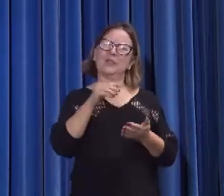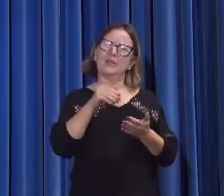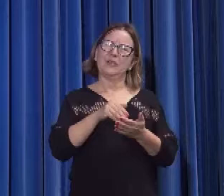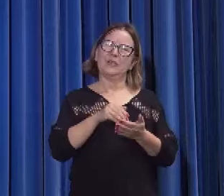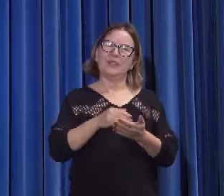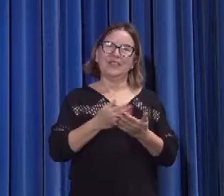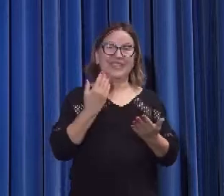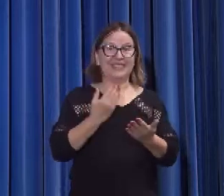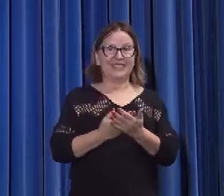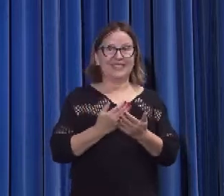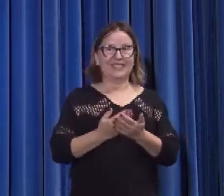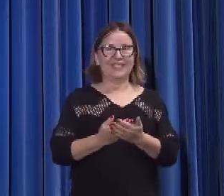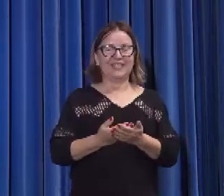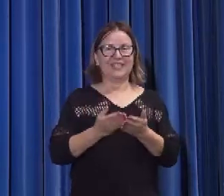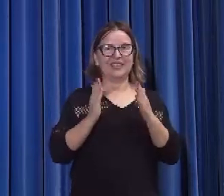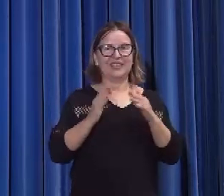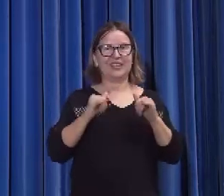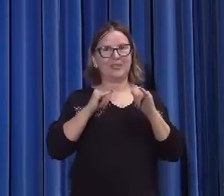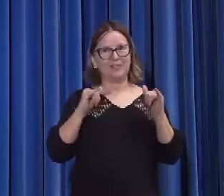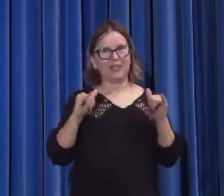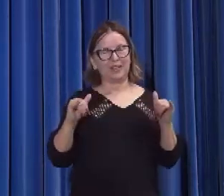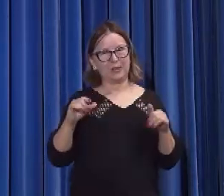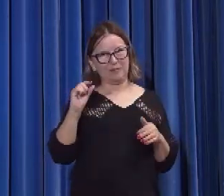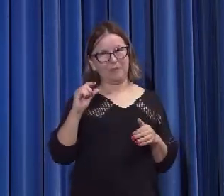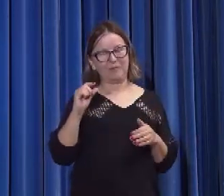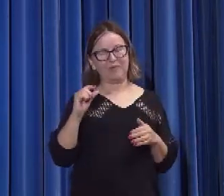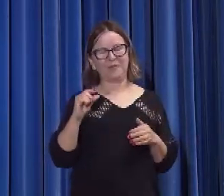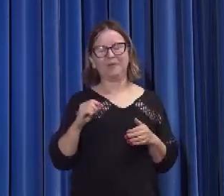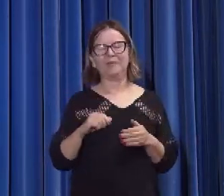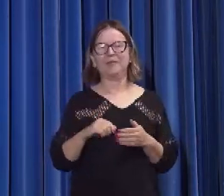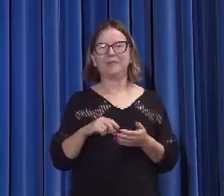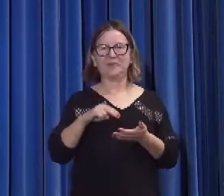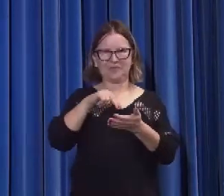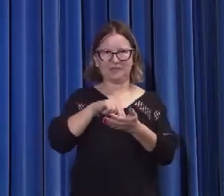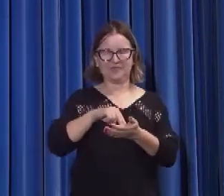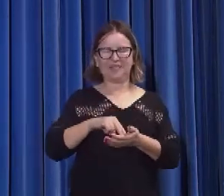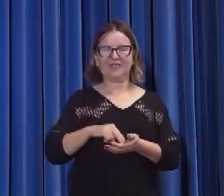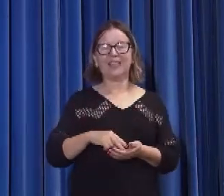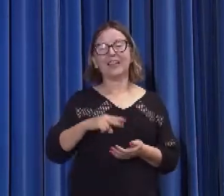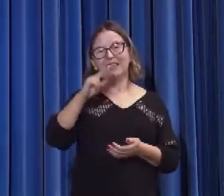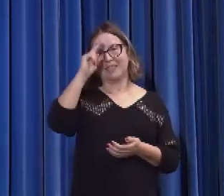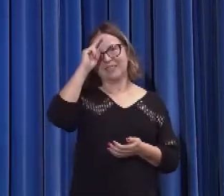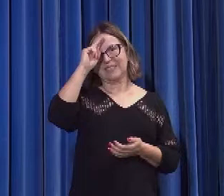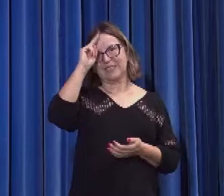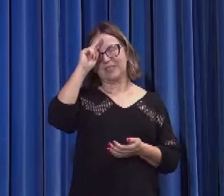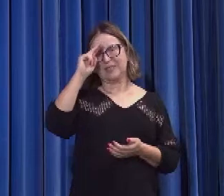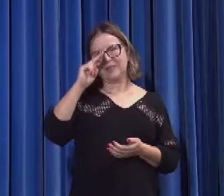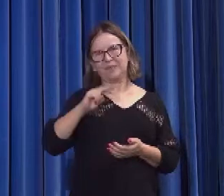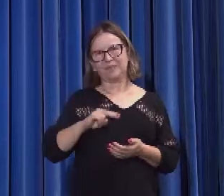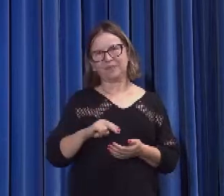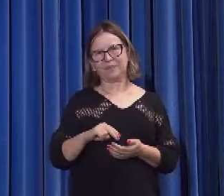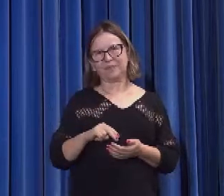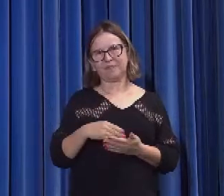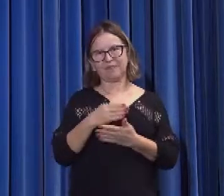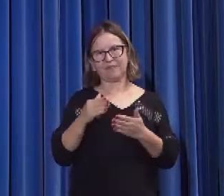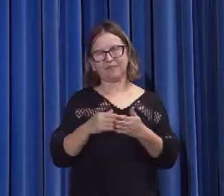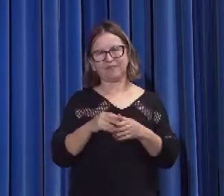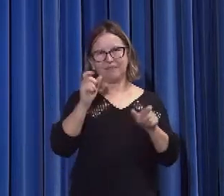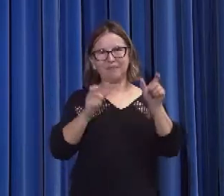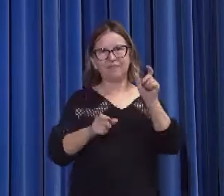nós falamos aqui um pouco a respeito disso, lembrando que todos aqueles